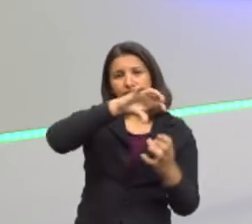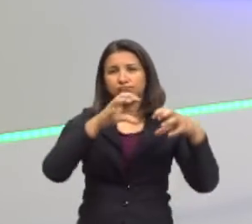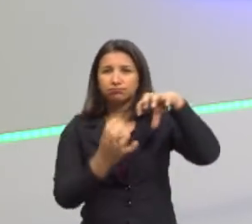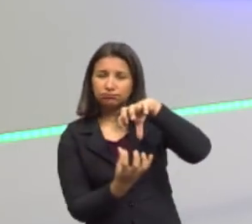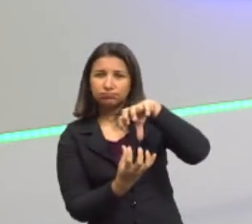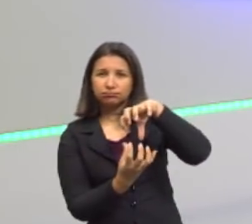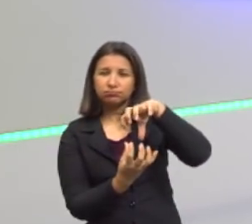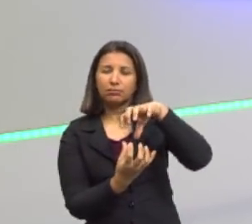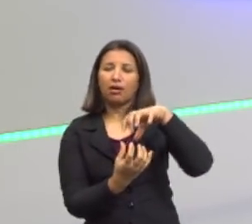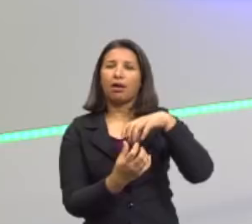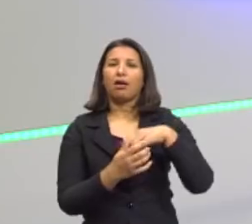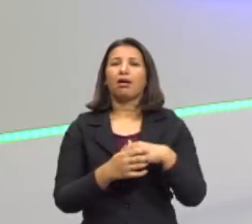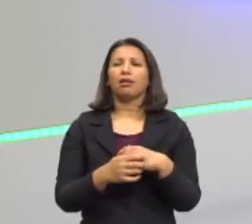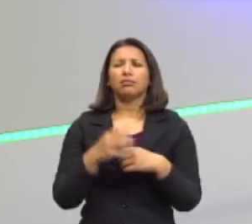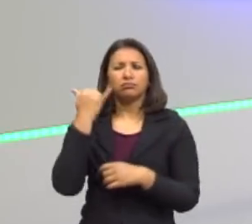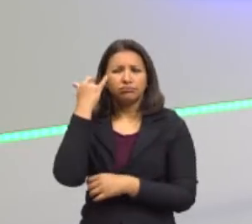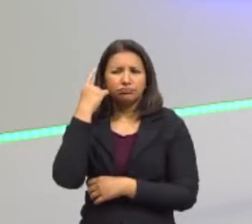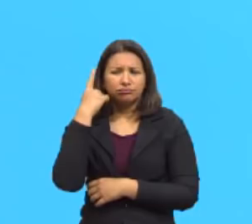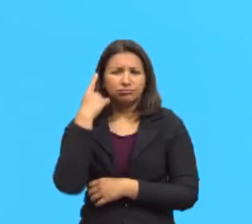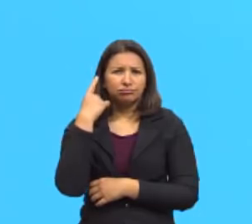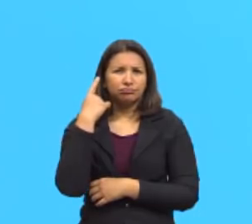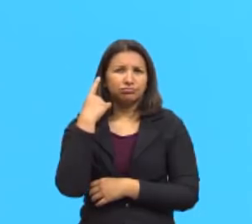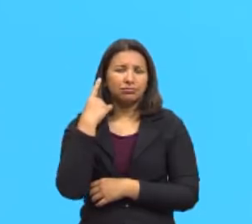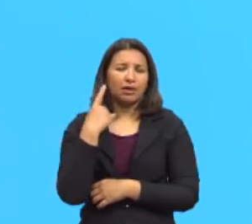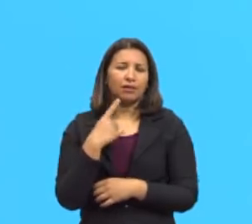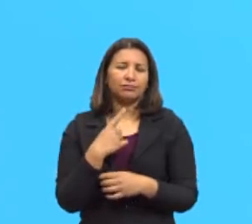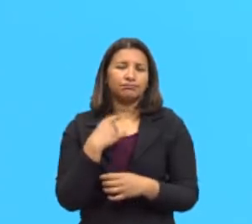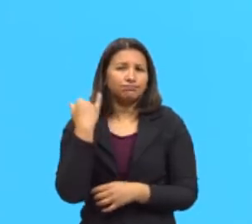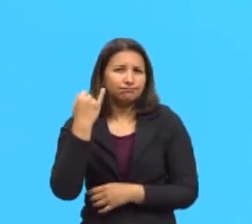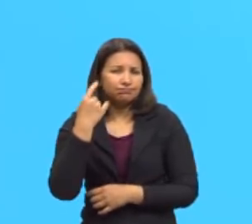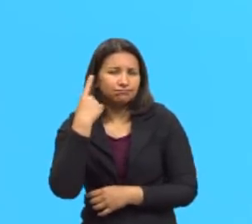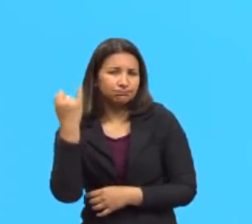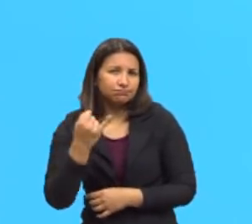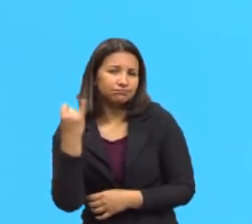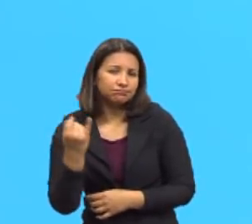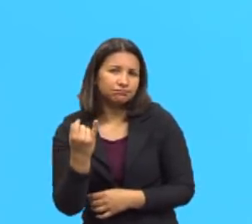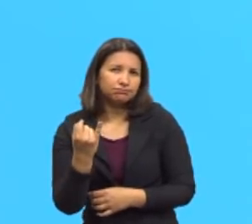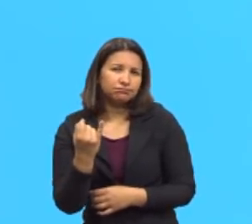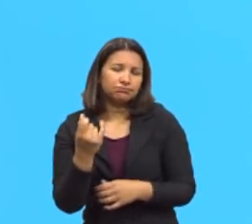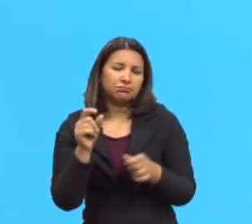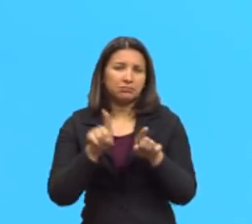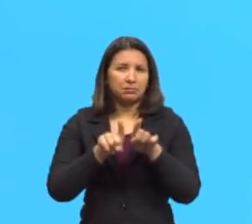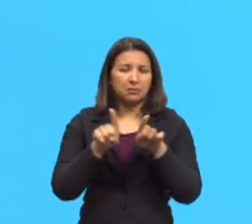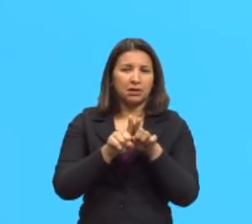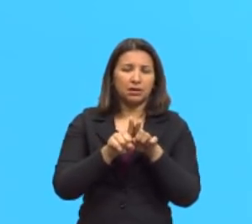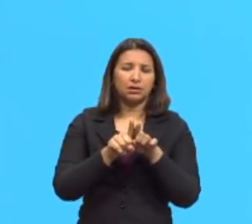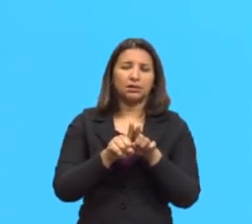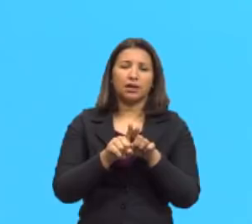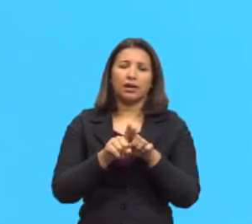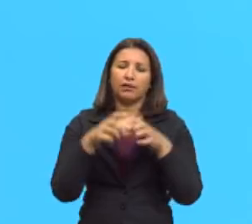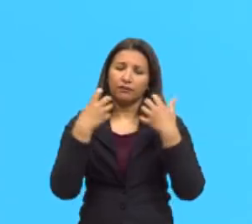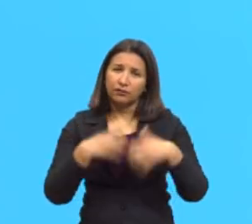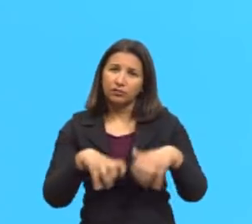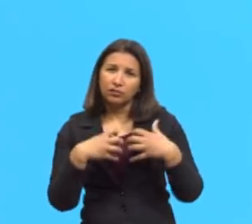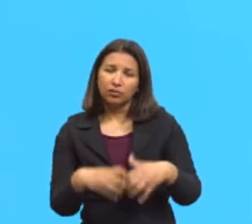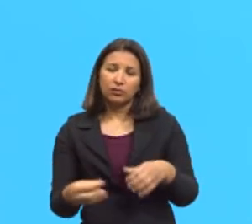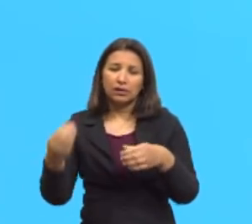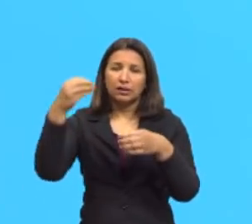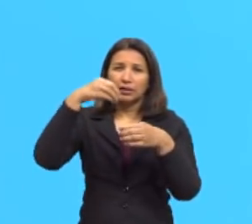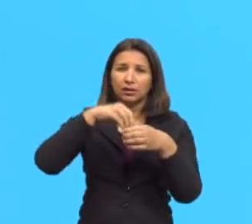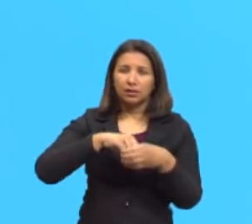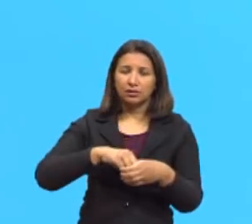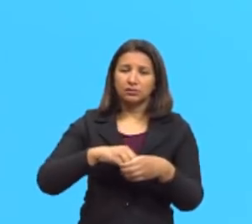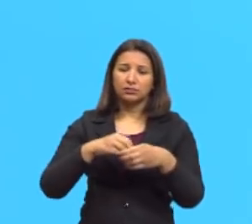nossa retina. Então, é bem interessante, porque isso funciona também assim em equipamentos como máquinas fotográficas, né? Então,